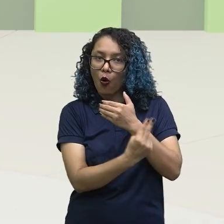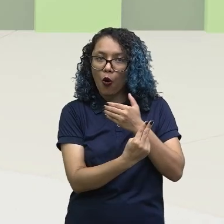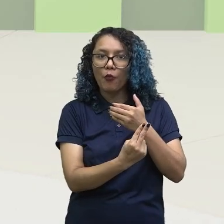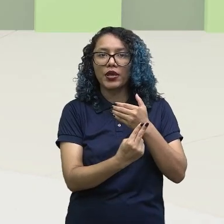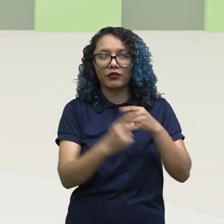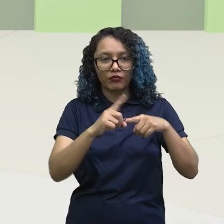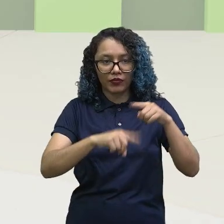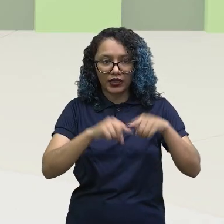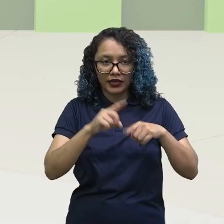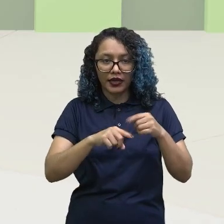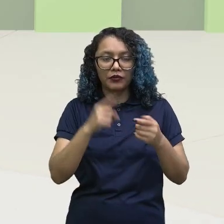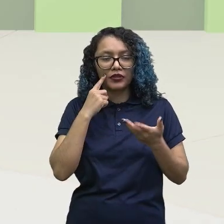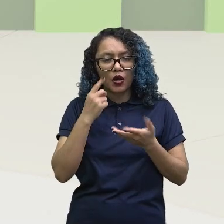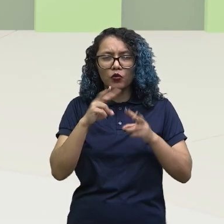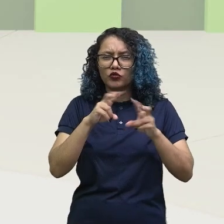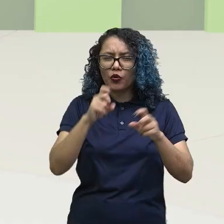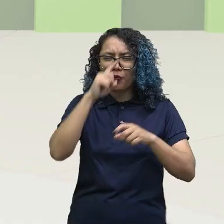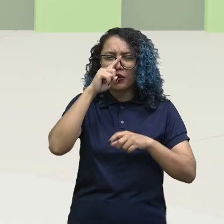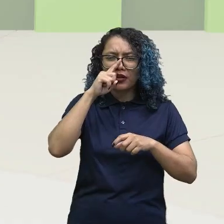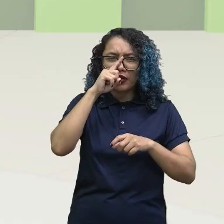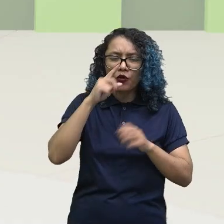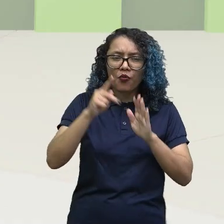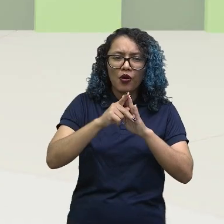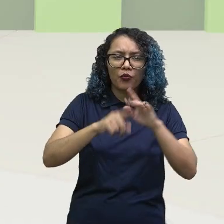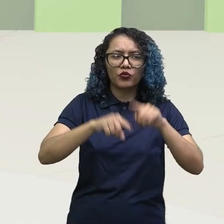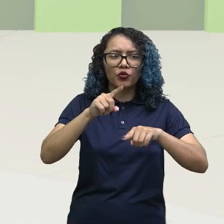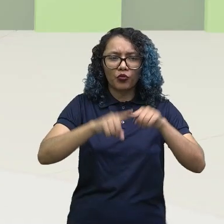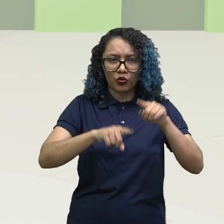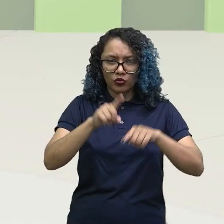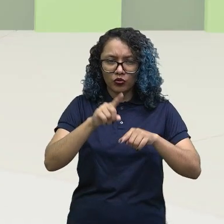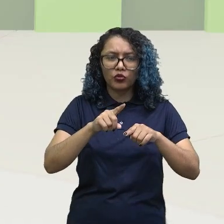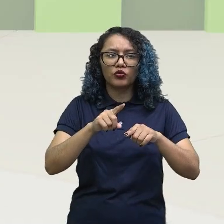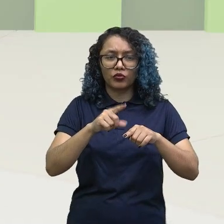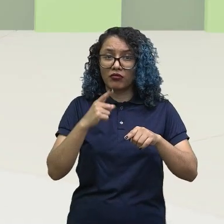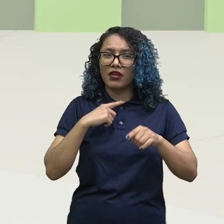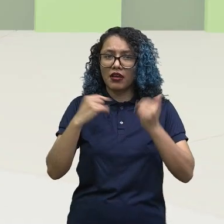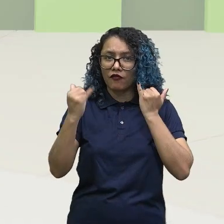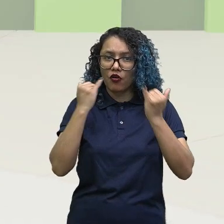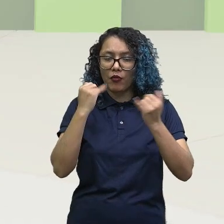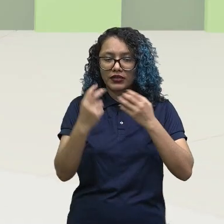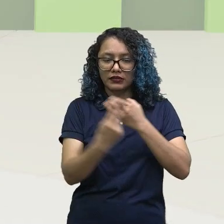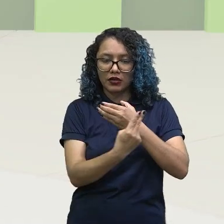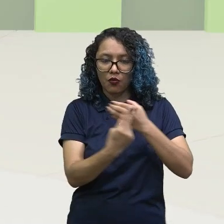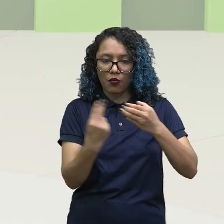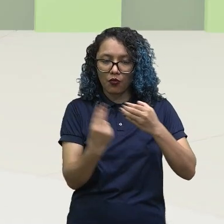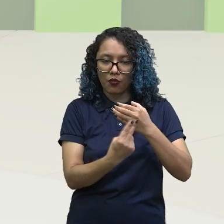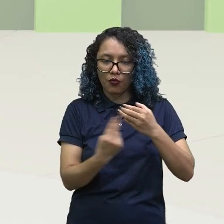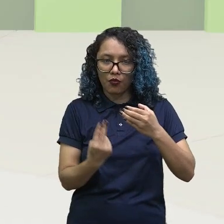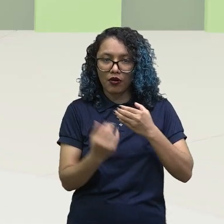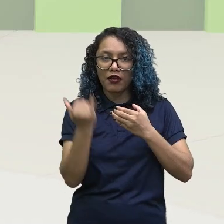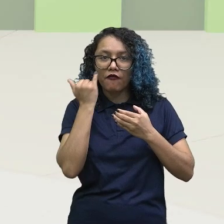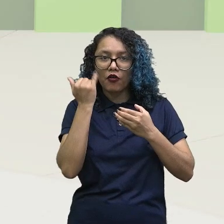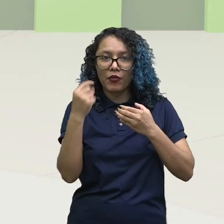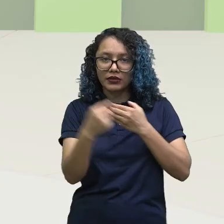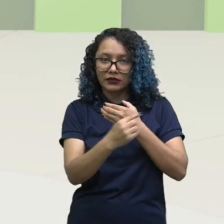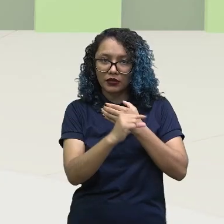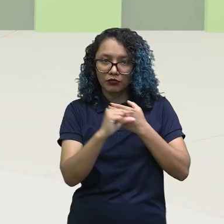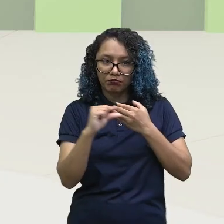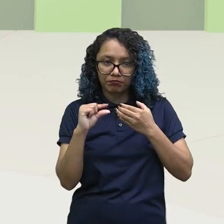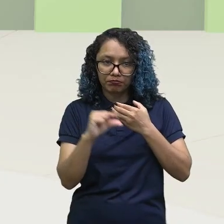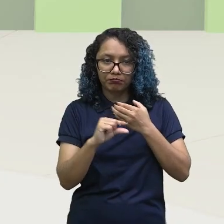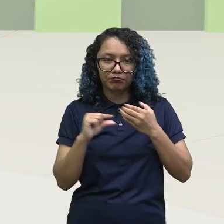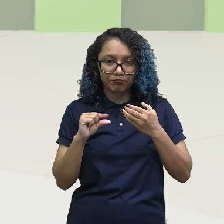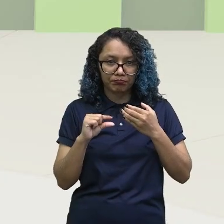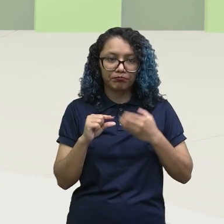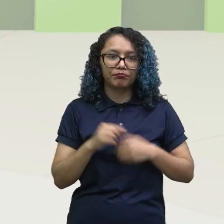olhada sobre a periculosidade do produto no rótulo dos produtos químicos ou